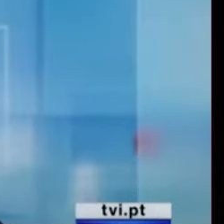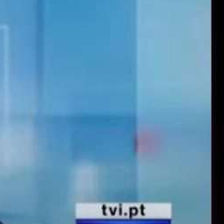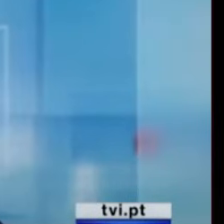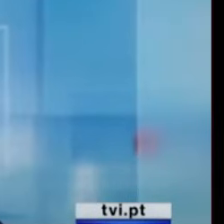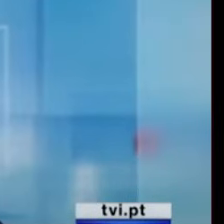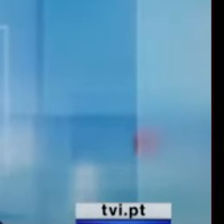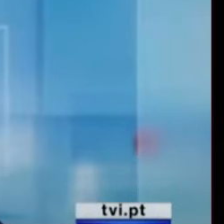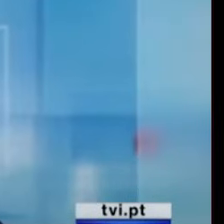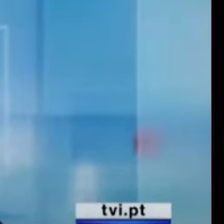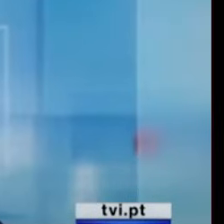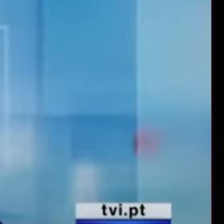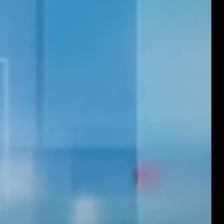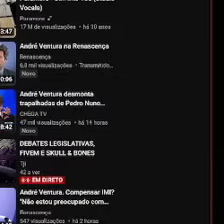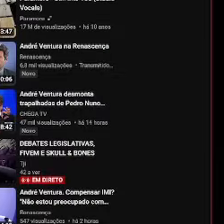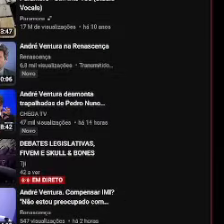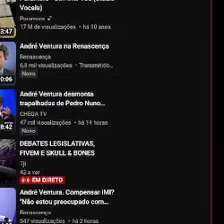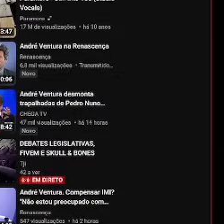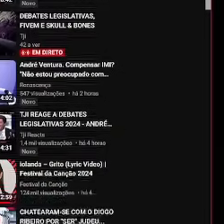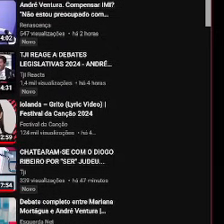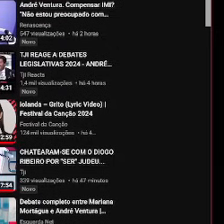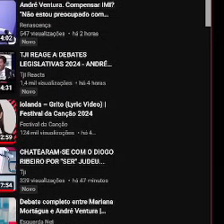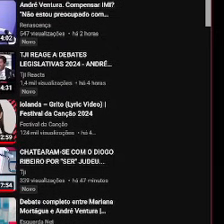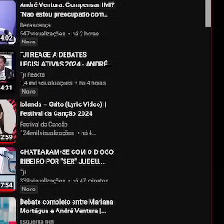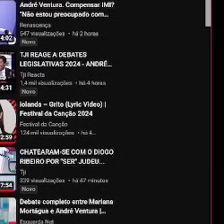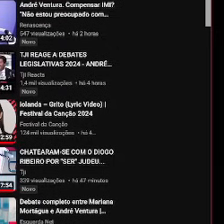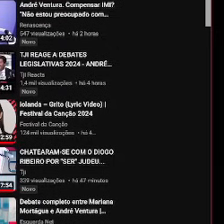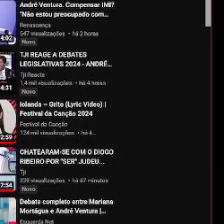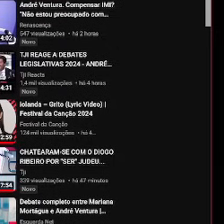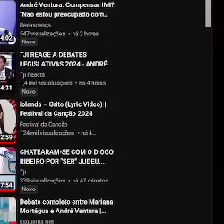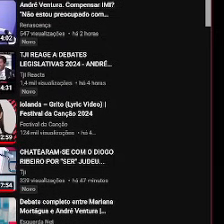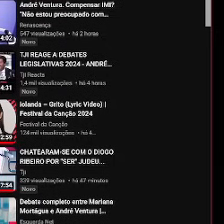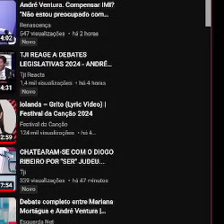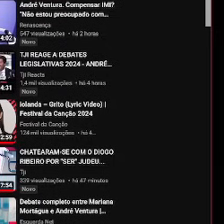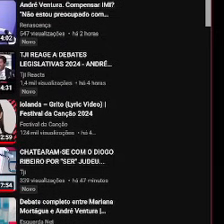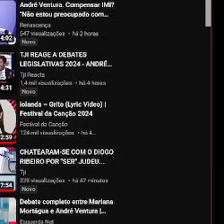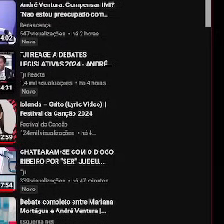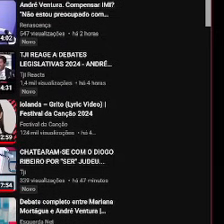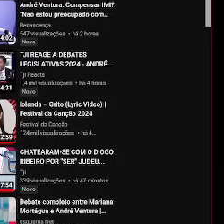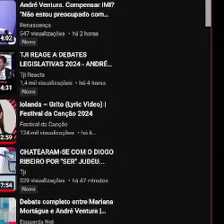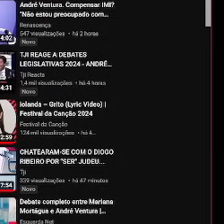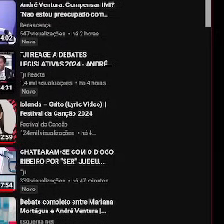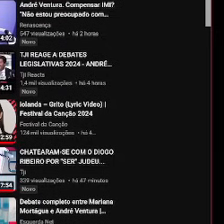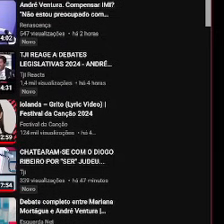mano que que debate que debate